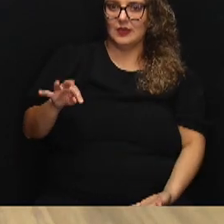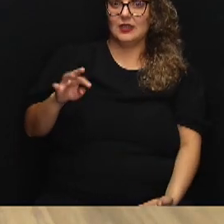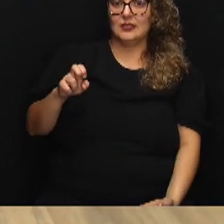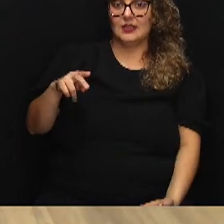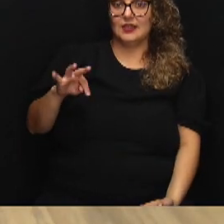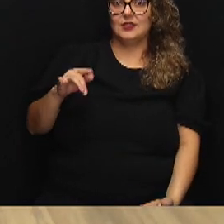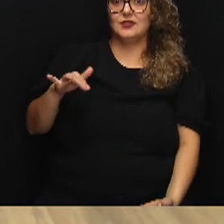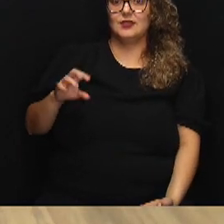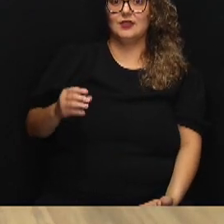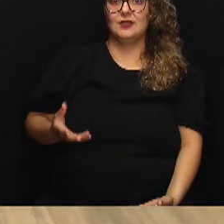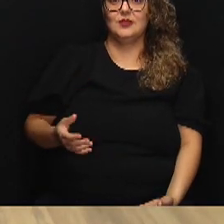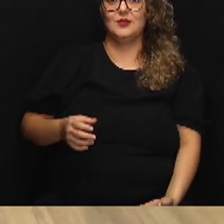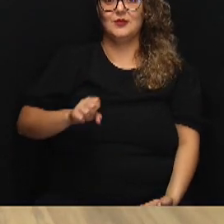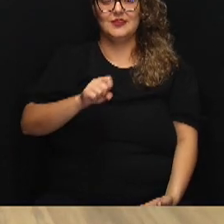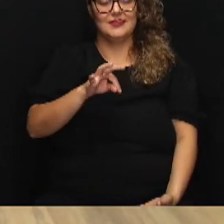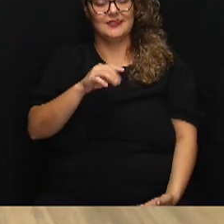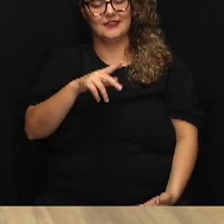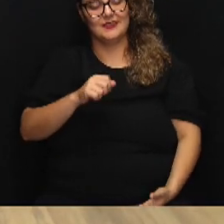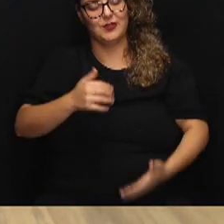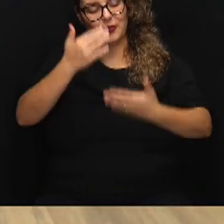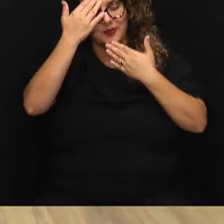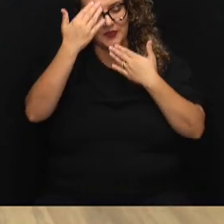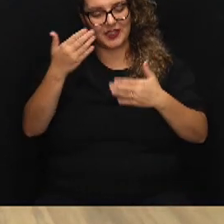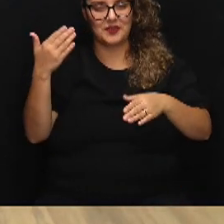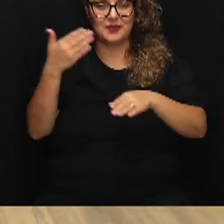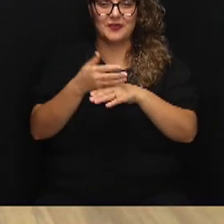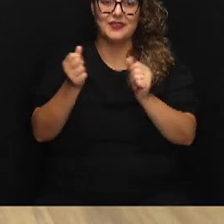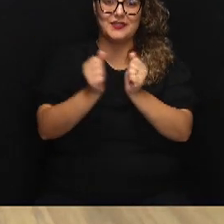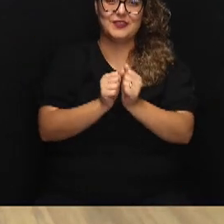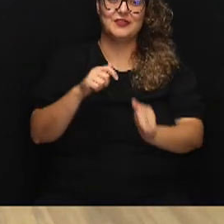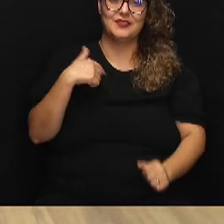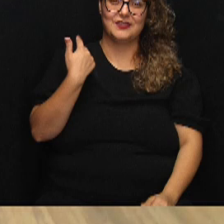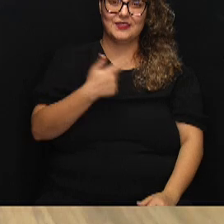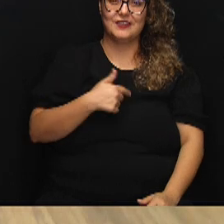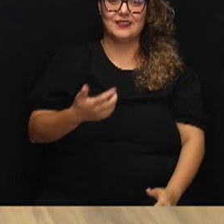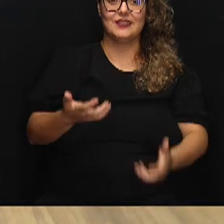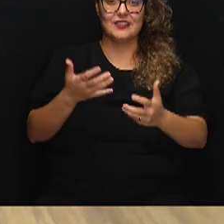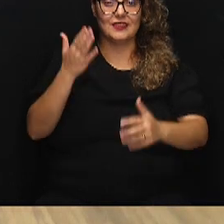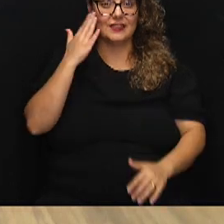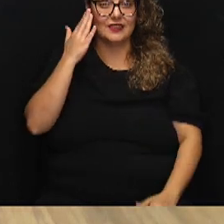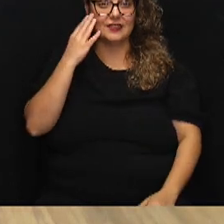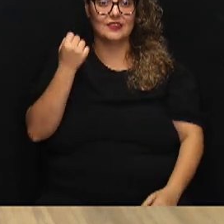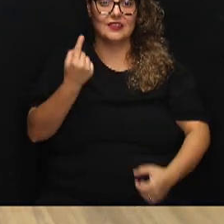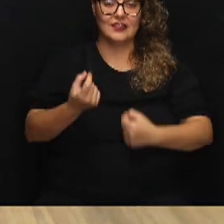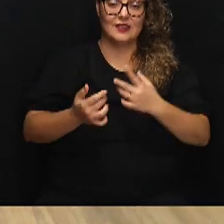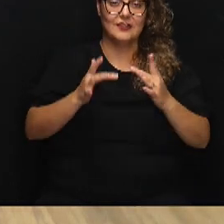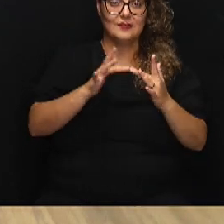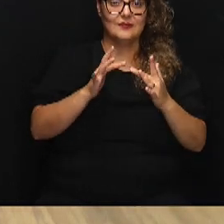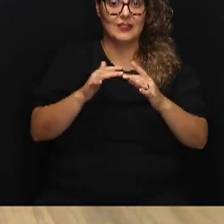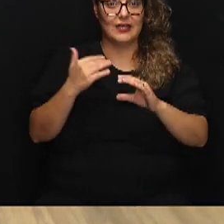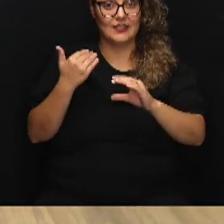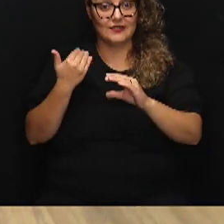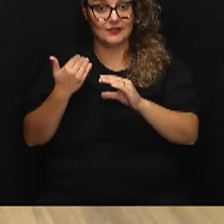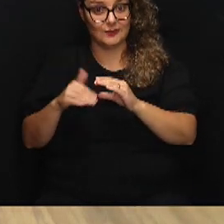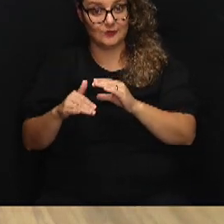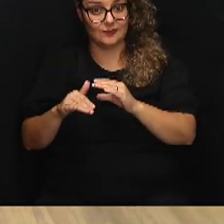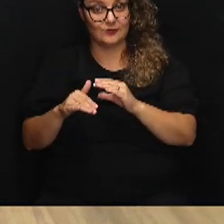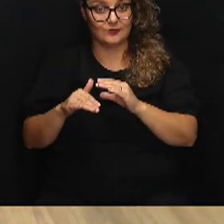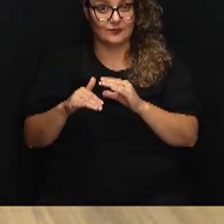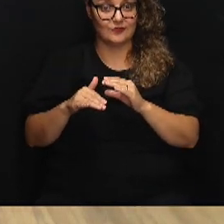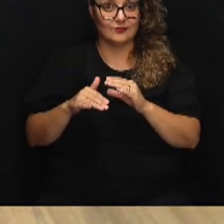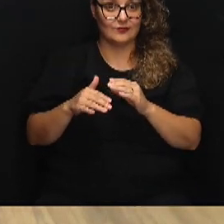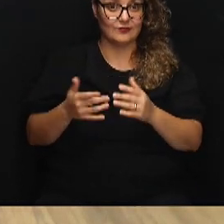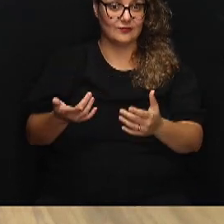Maravilhoso. Stanislav, agradeço demais a sua participação aqui com a gente. Queria saber se tem algum contato de e-mail ou